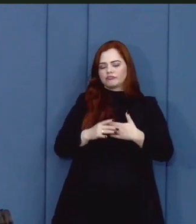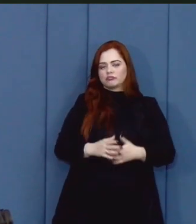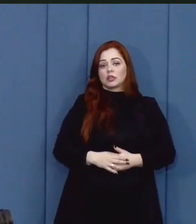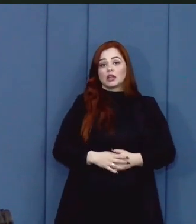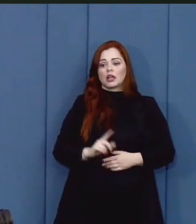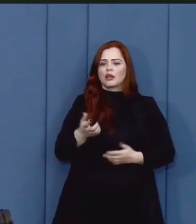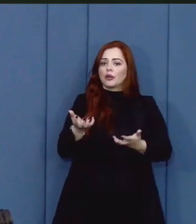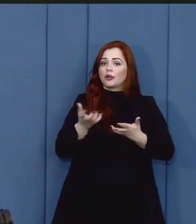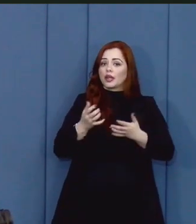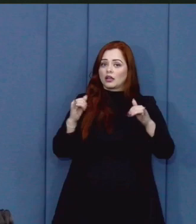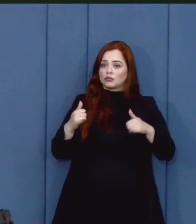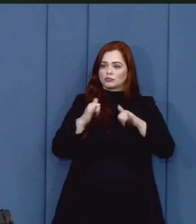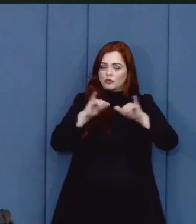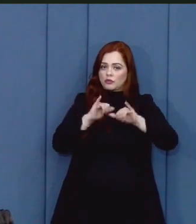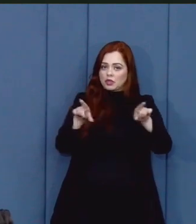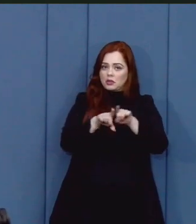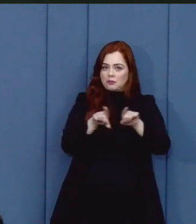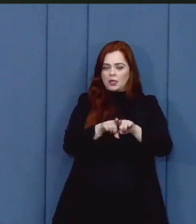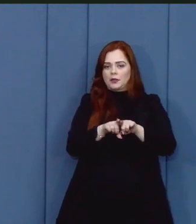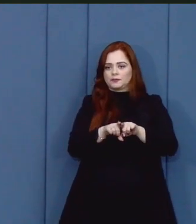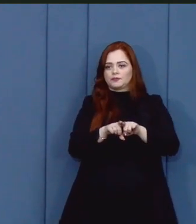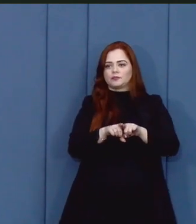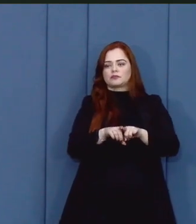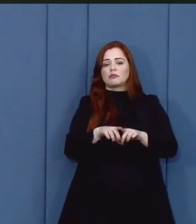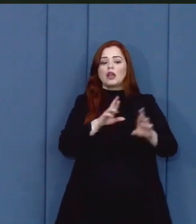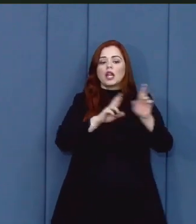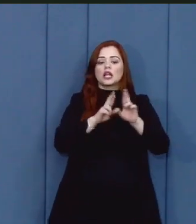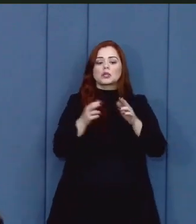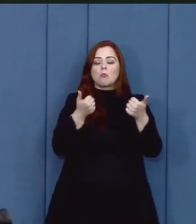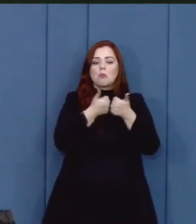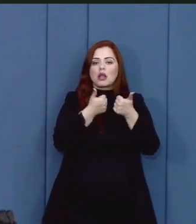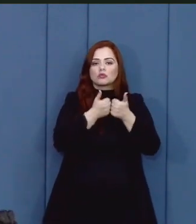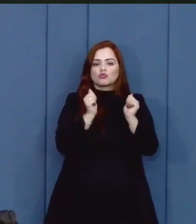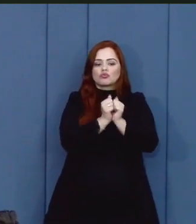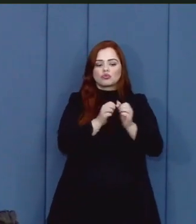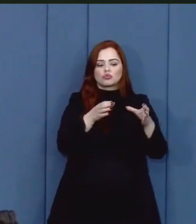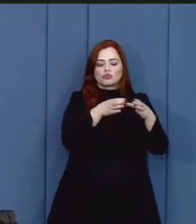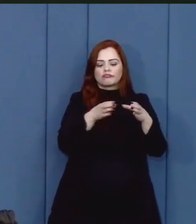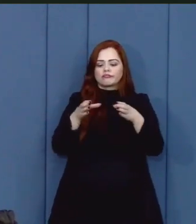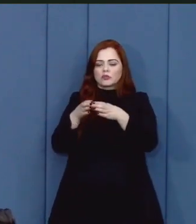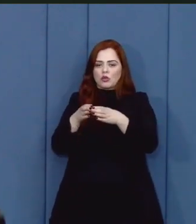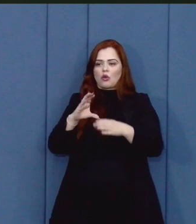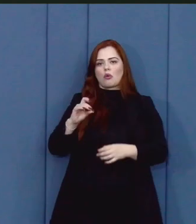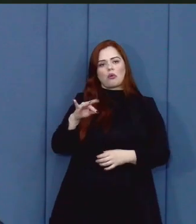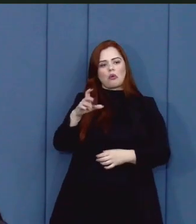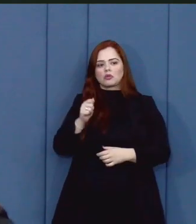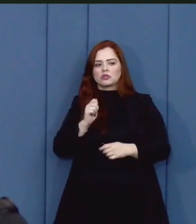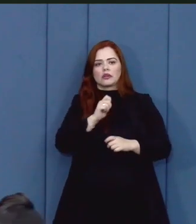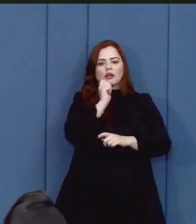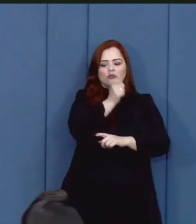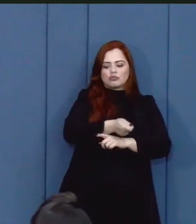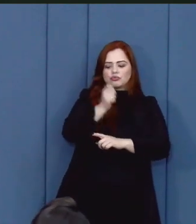Eu queria acrescentar que existe uma relação muito próxima entre os comitês dentro do Códex, seja de